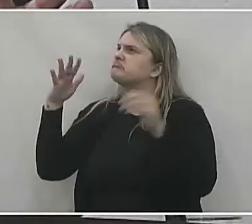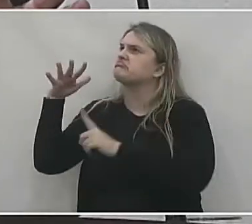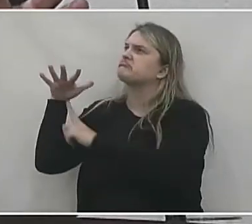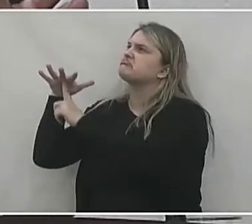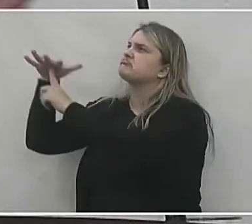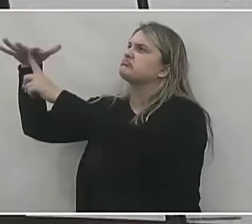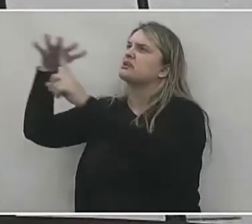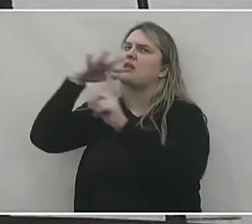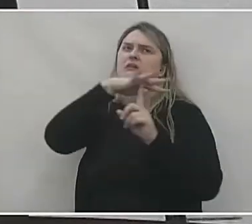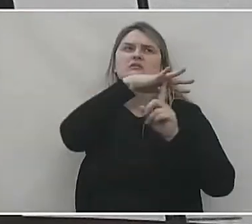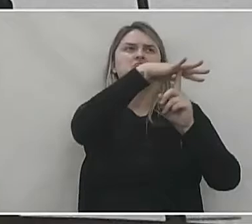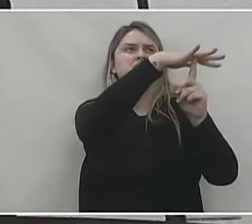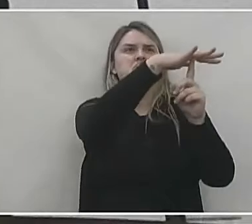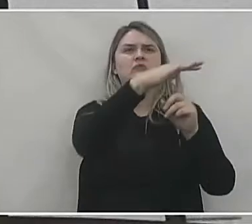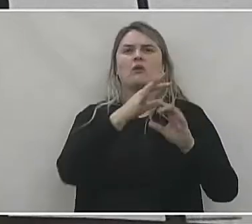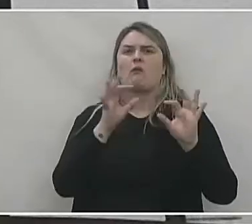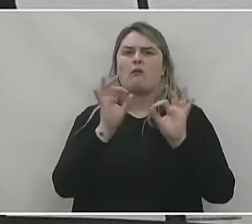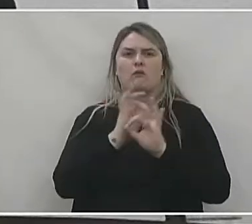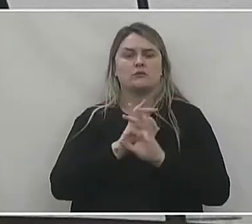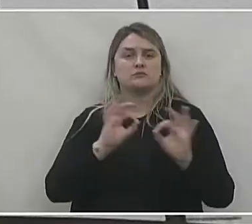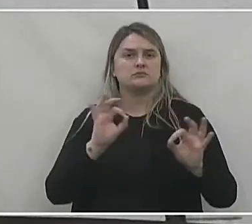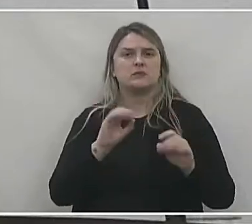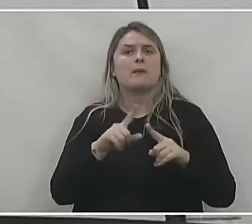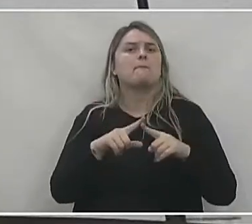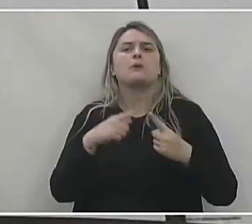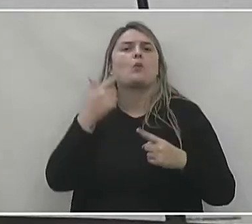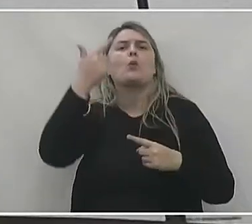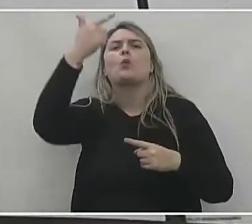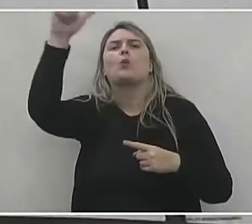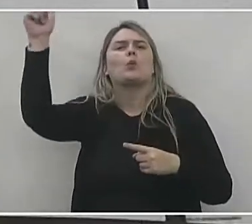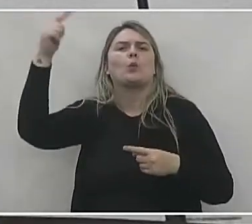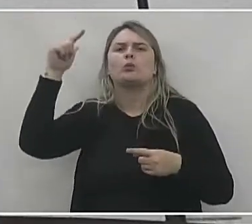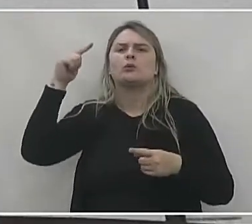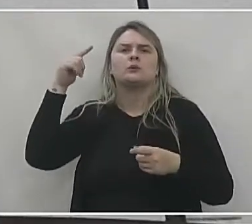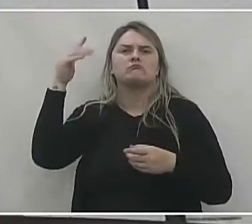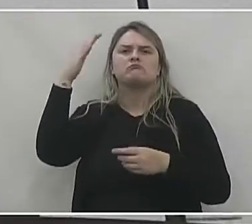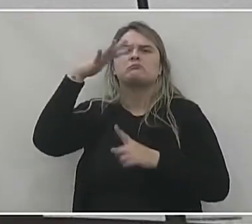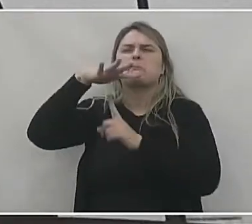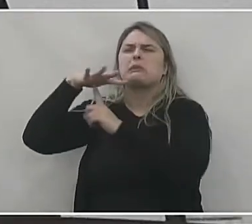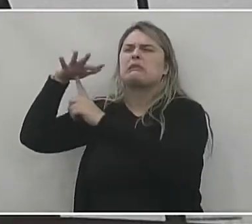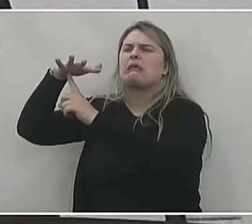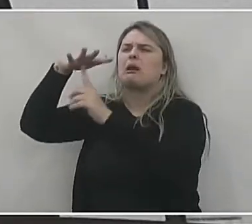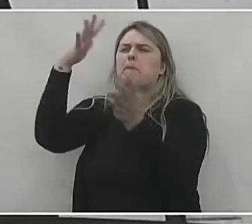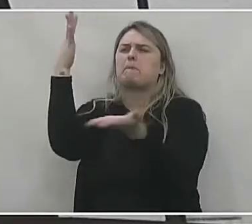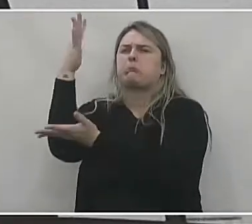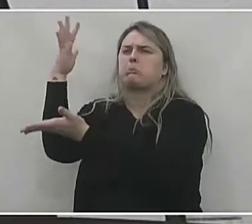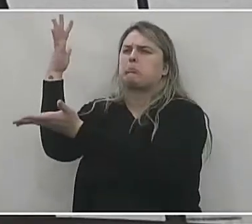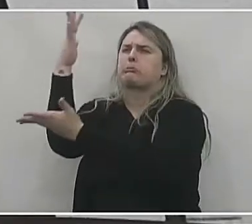araucária. Ótimo. Mas e as outras regiões que derrubaram tudo?